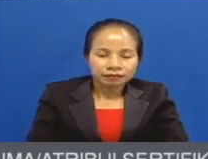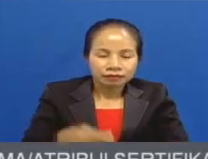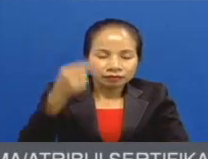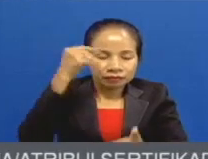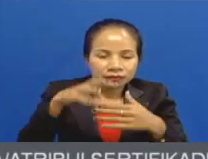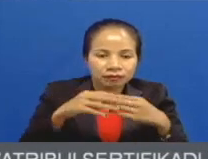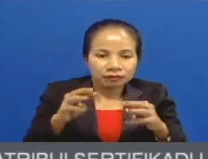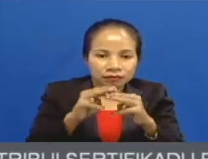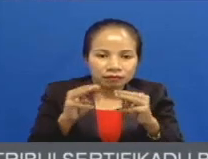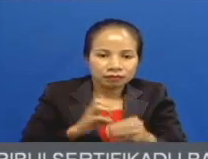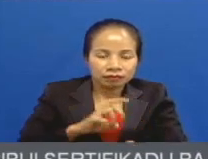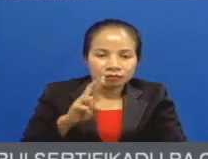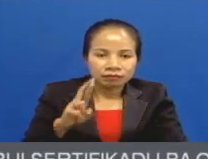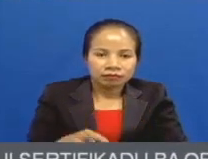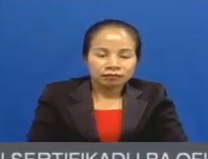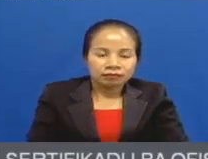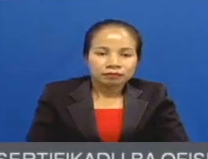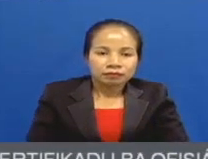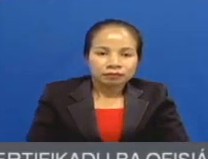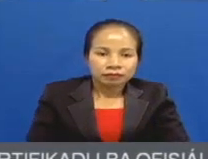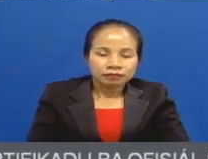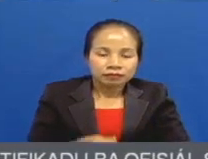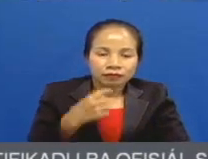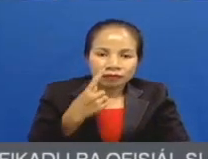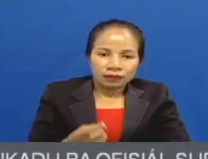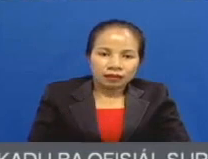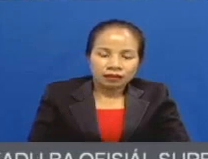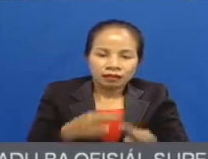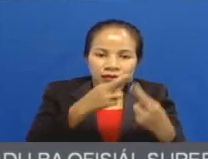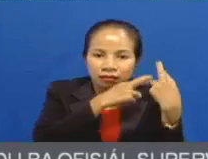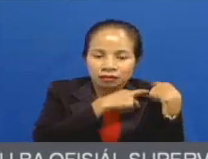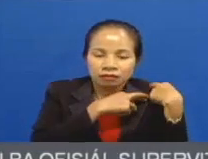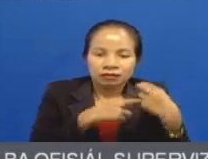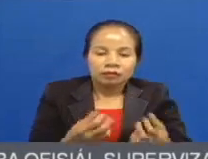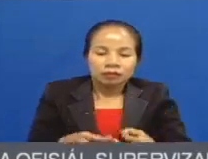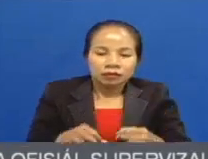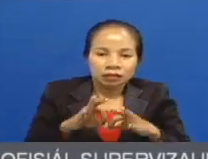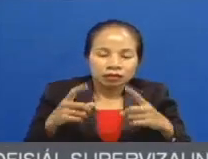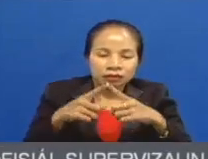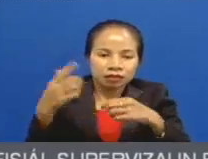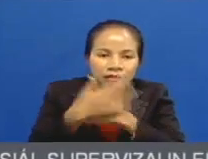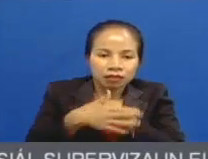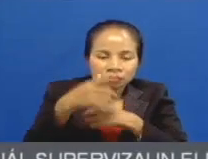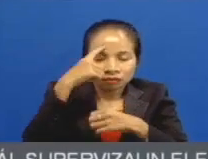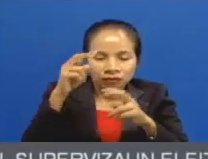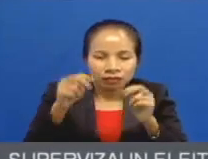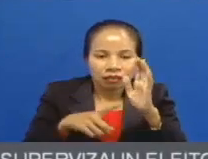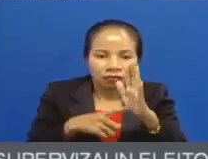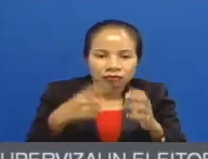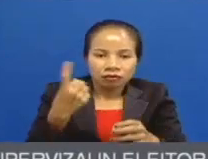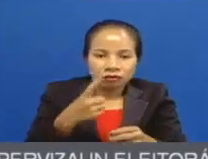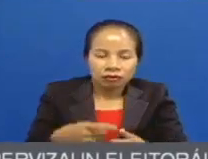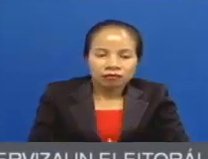Secretário da Autoridade Município Hermera, Constantino Exposto Hateten, papel brigadista importante para a nação. Também tem que raturo na fato